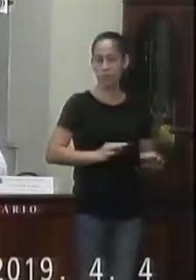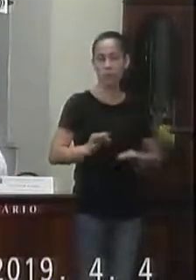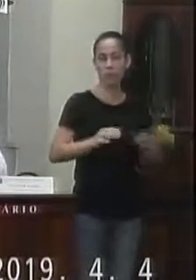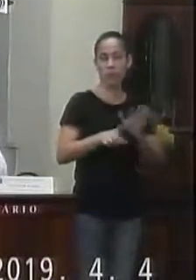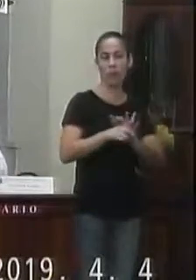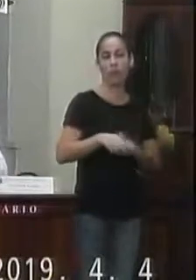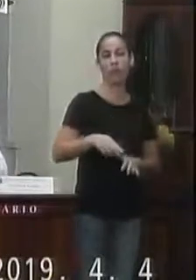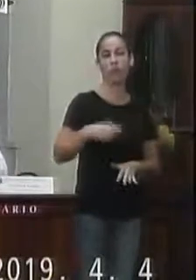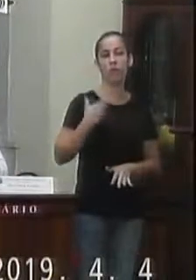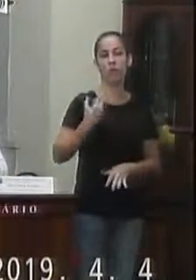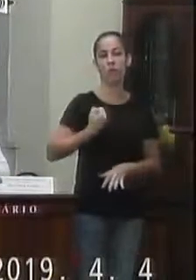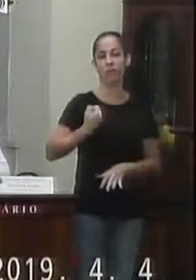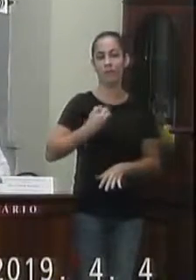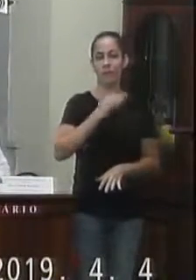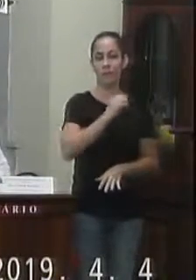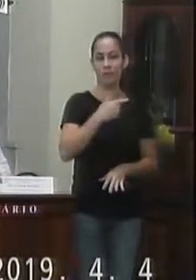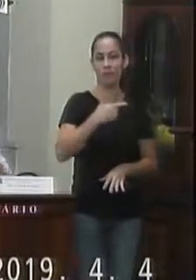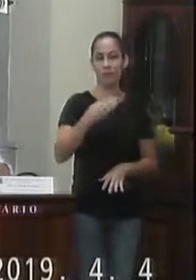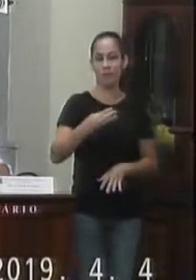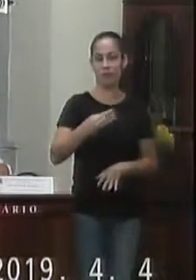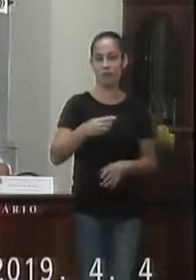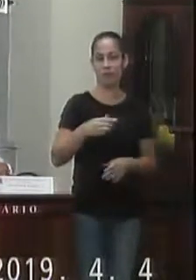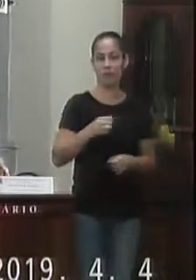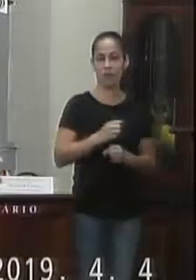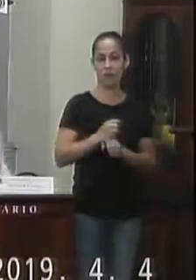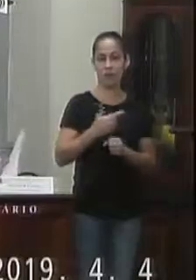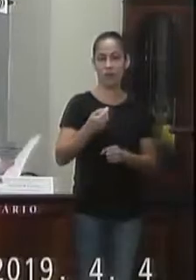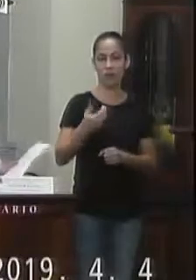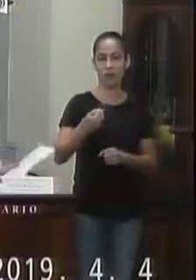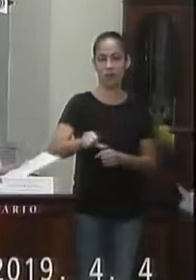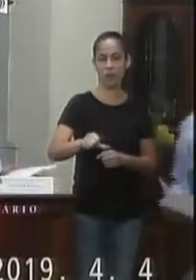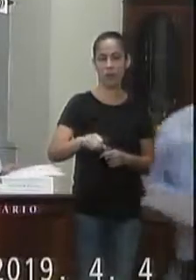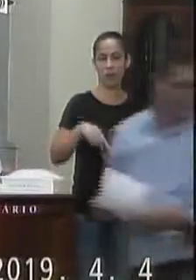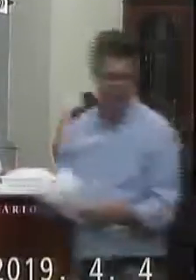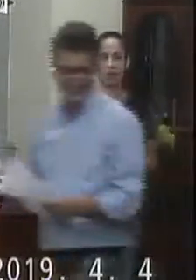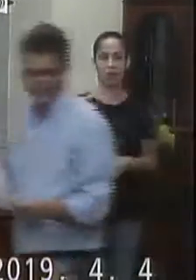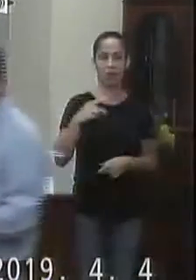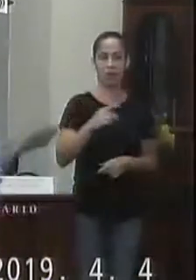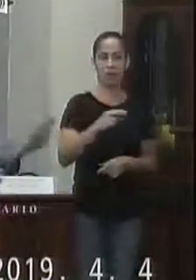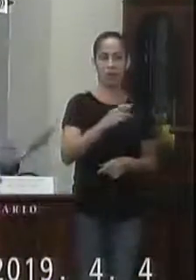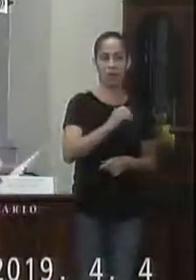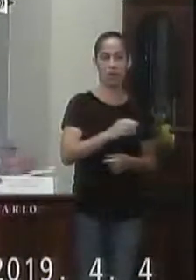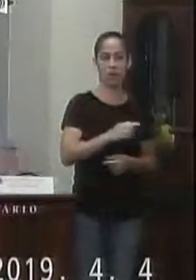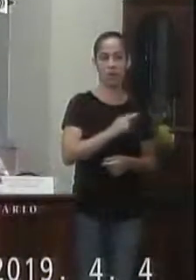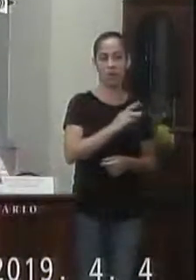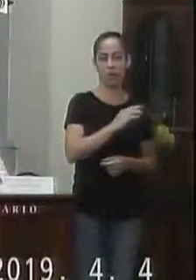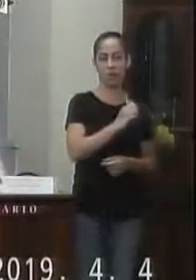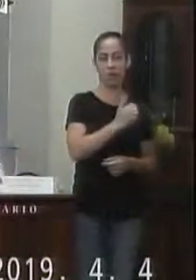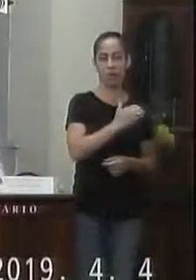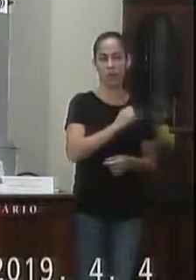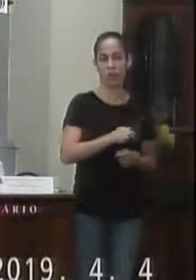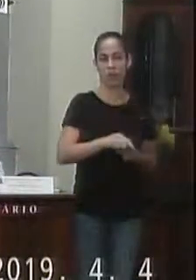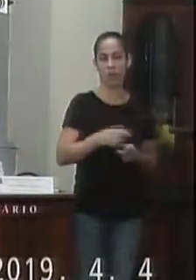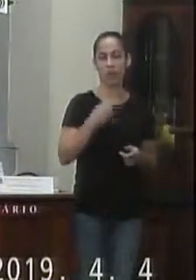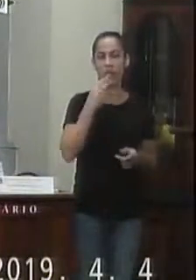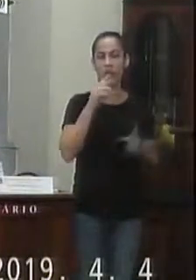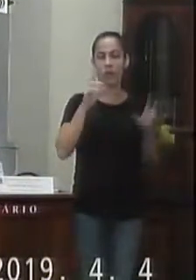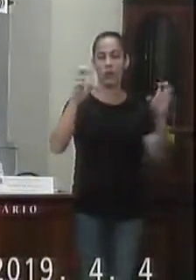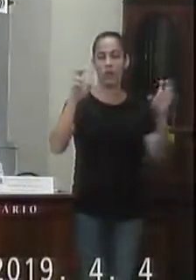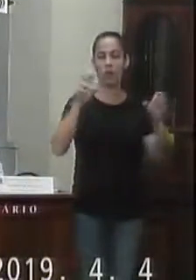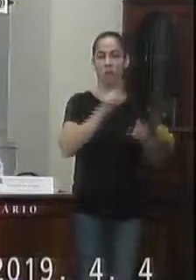Projeto de lei número 023 de 2019, do vereador Pedro Graça, que denomina com o nome